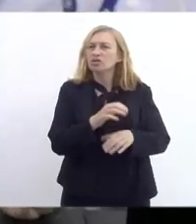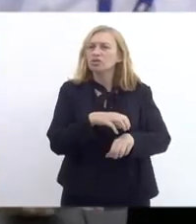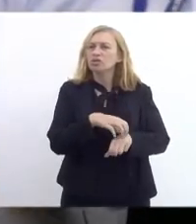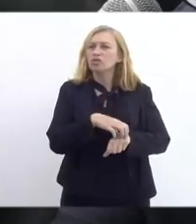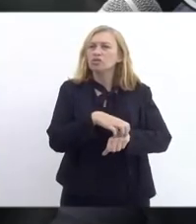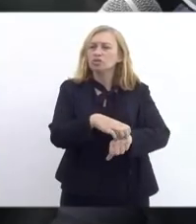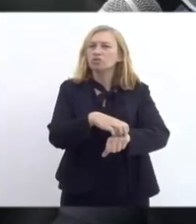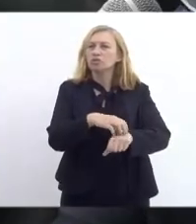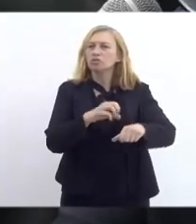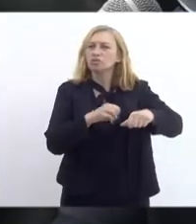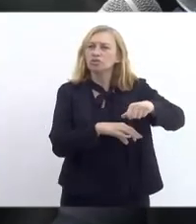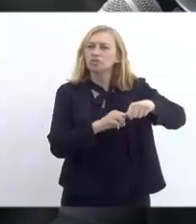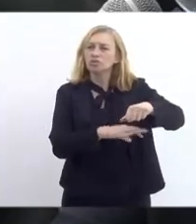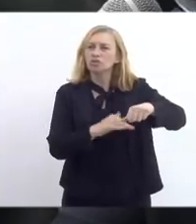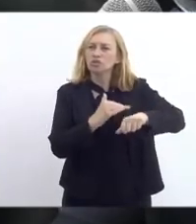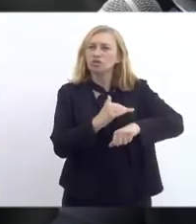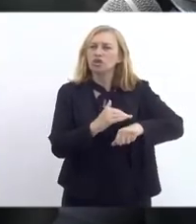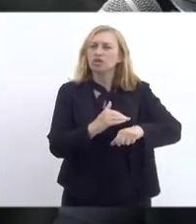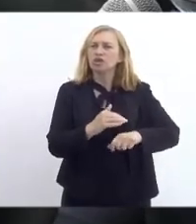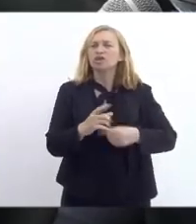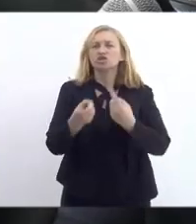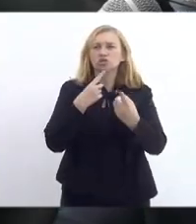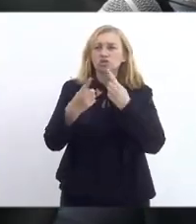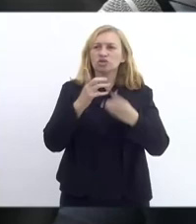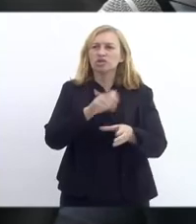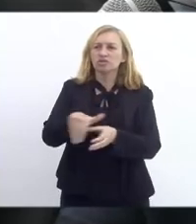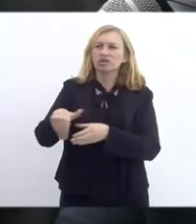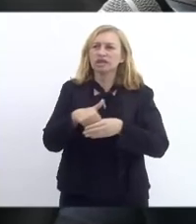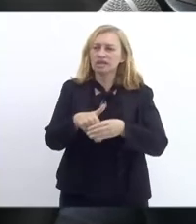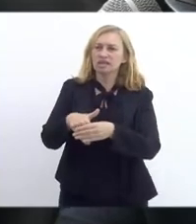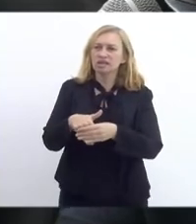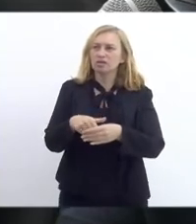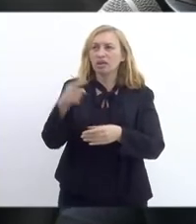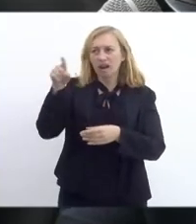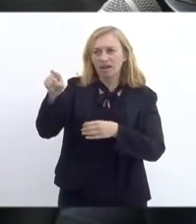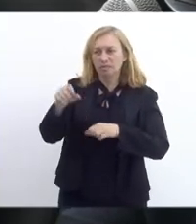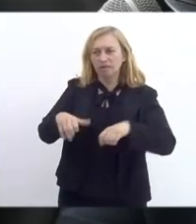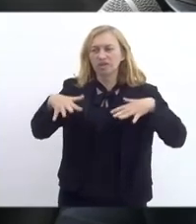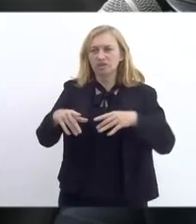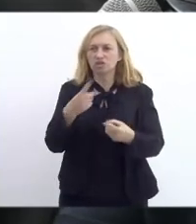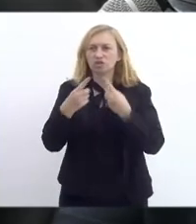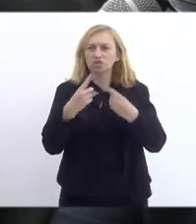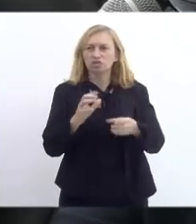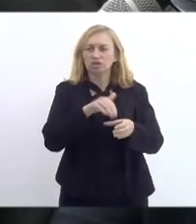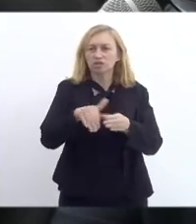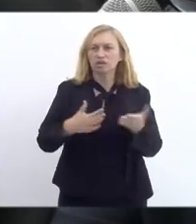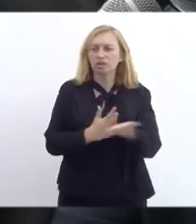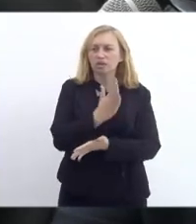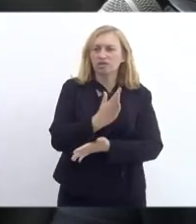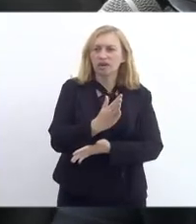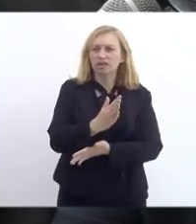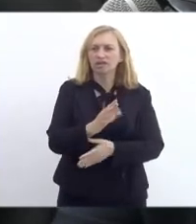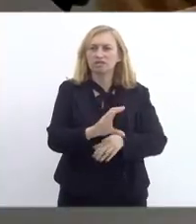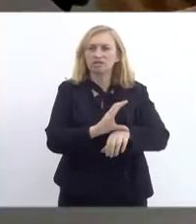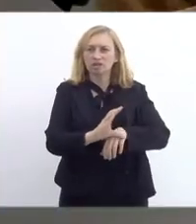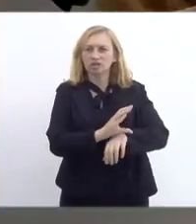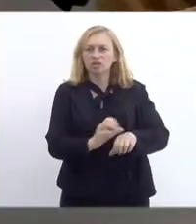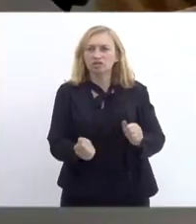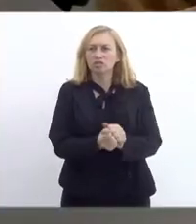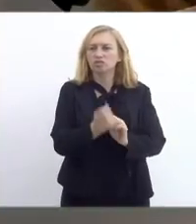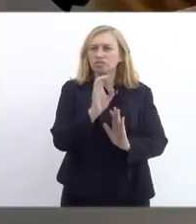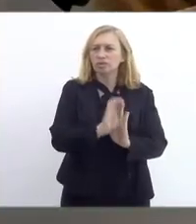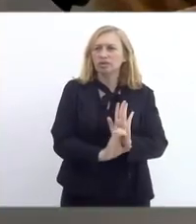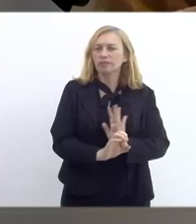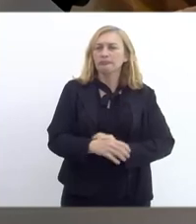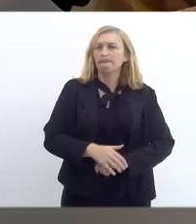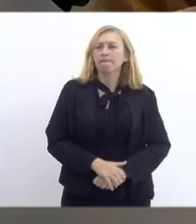transporte. Tá, ok. Em discussão, em votação, em plenário a gente discute. Em discussão, em votação, aprovado, constitucionalidade com emenda.